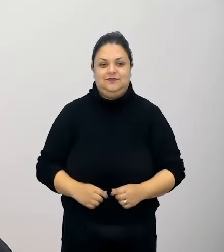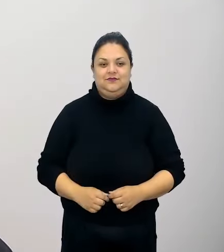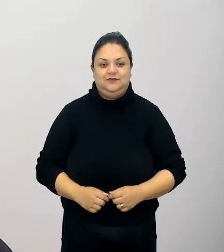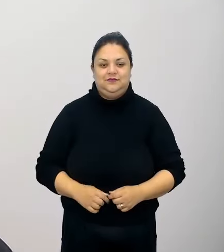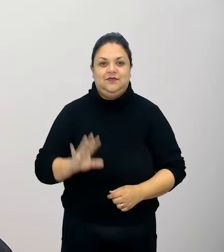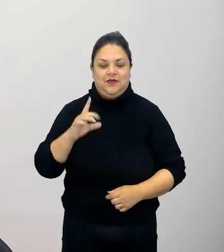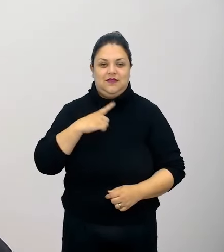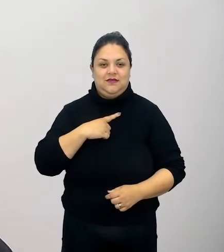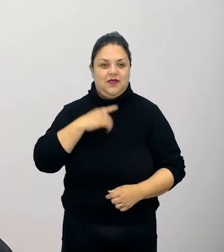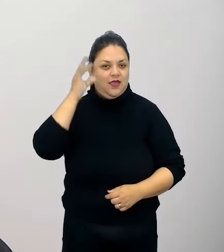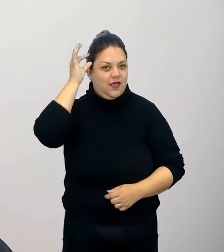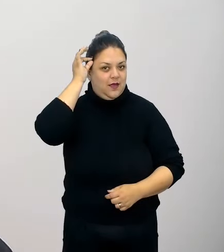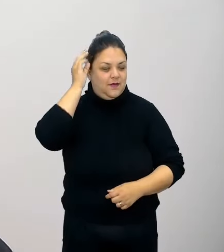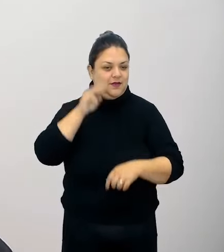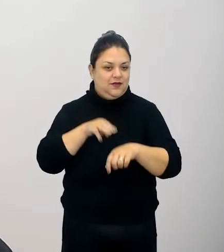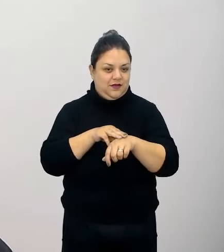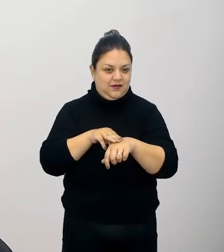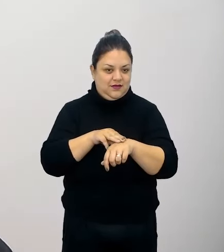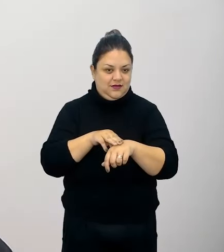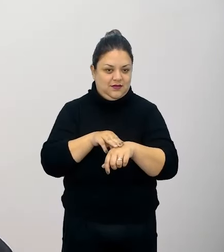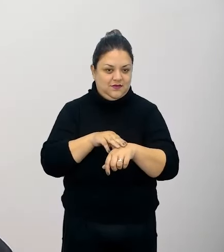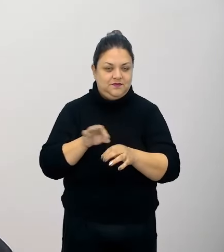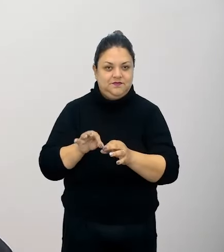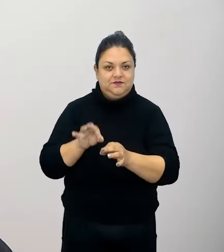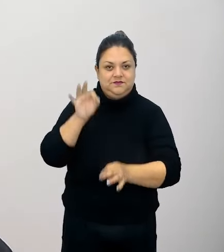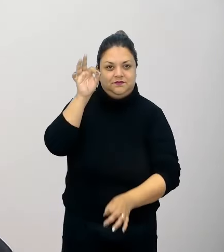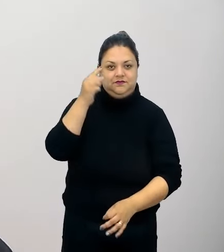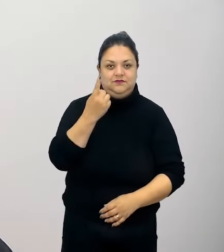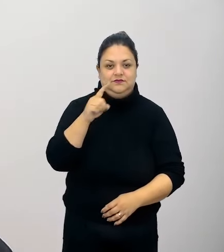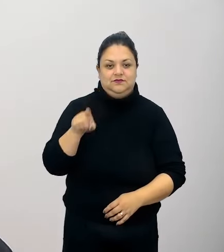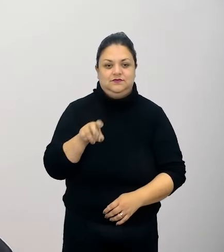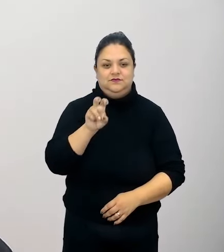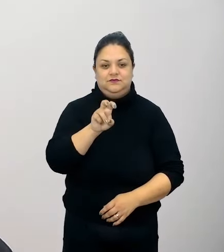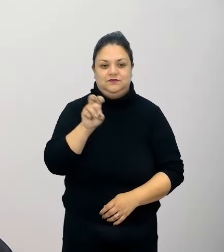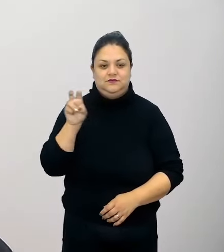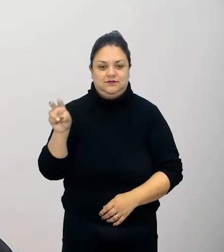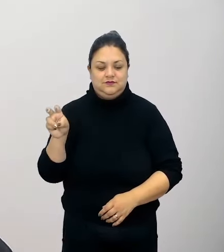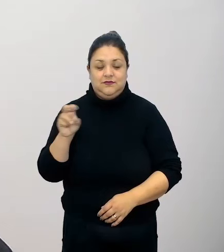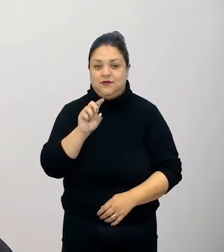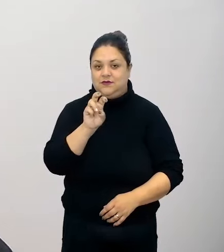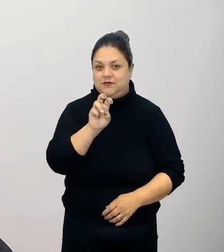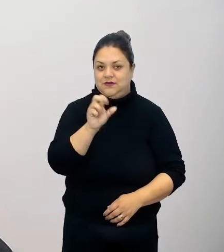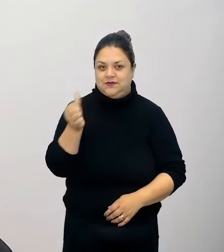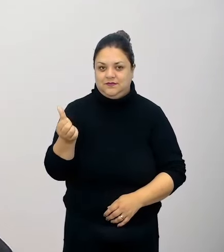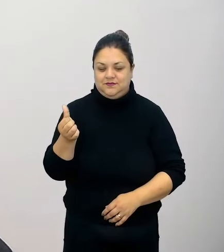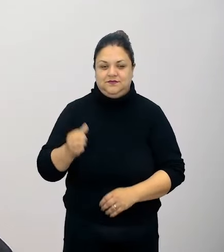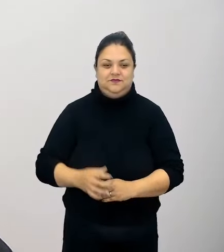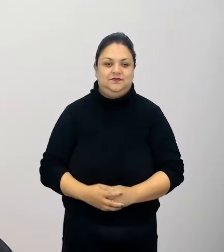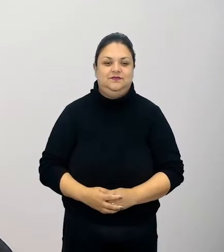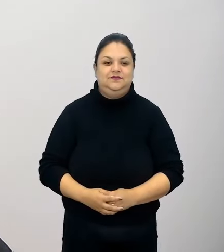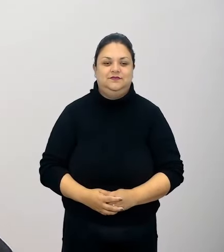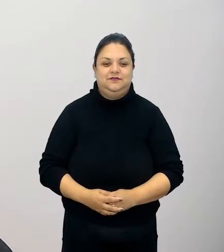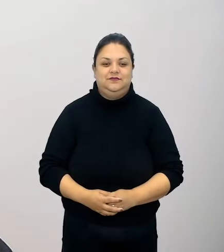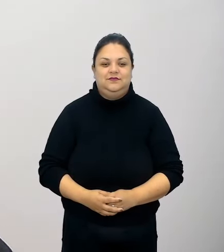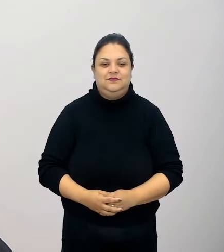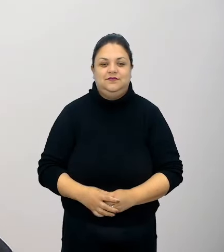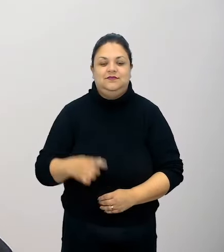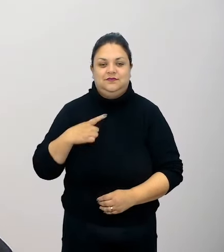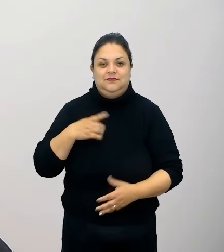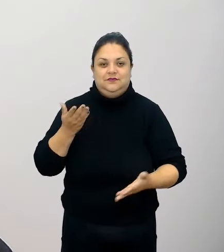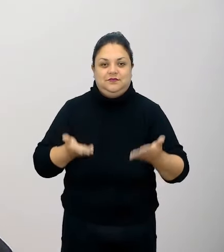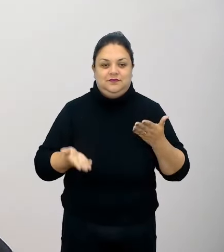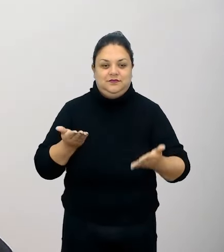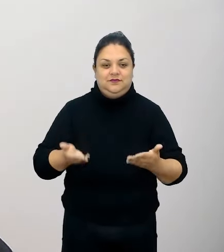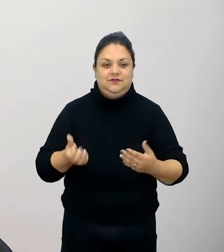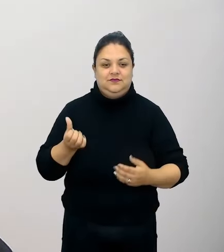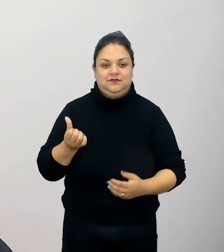cabelos castanhos, tenho 1,56 m, tenho 63